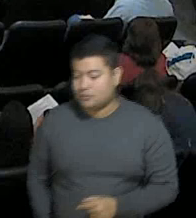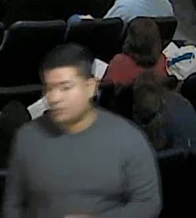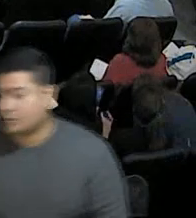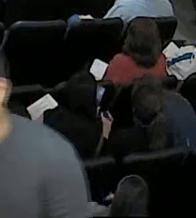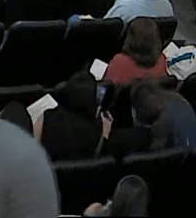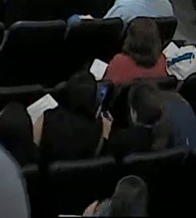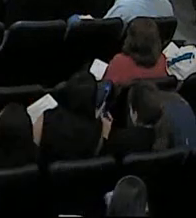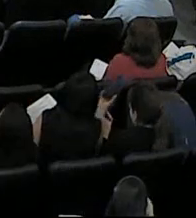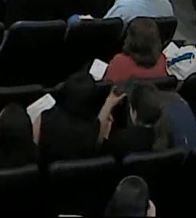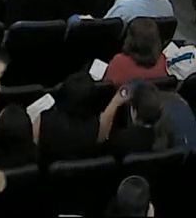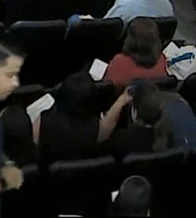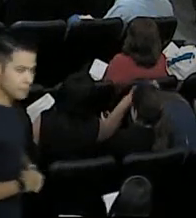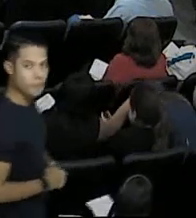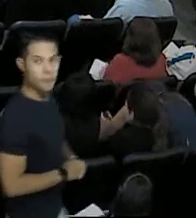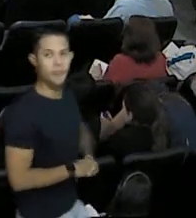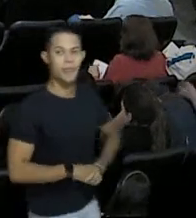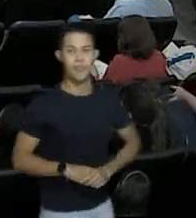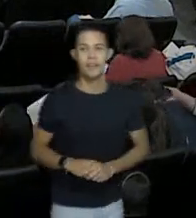juntas,